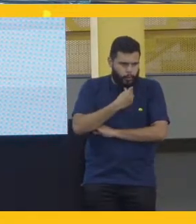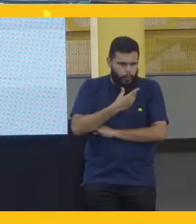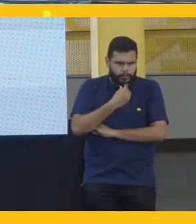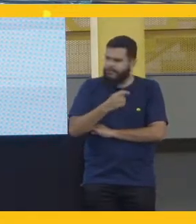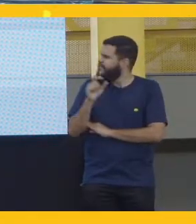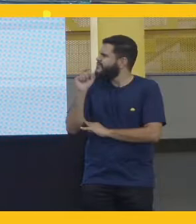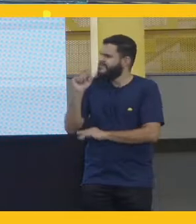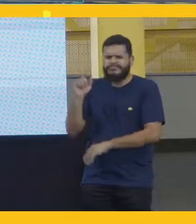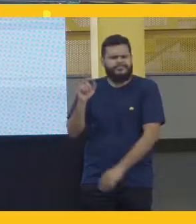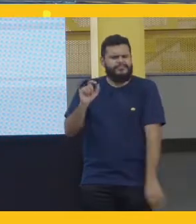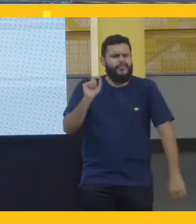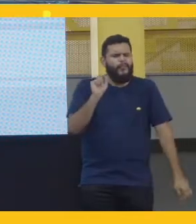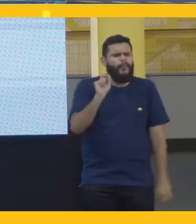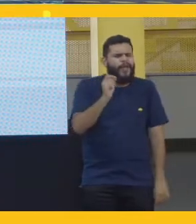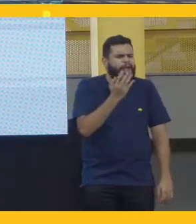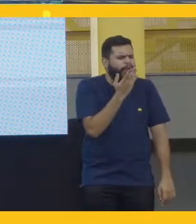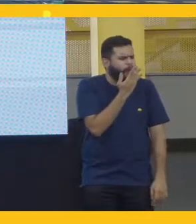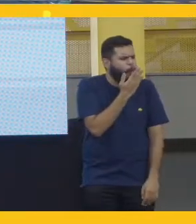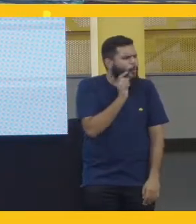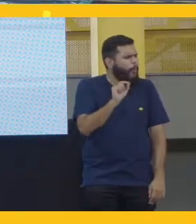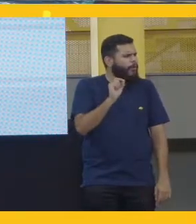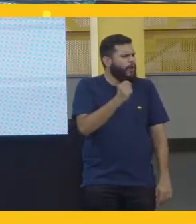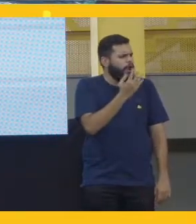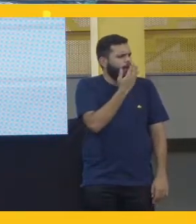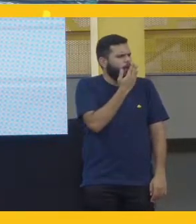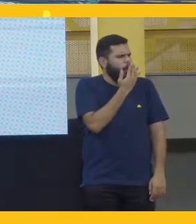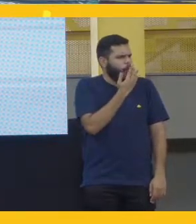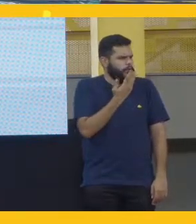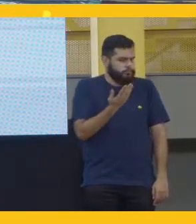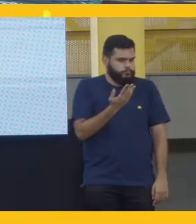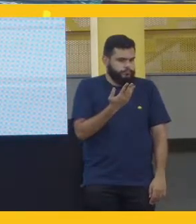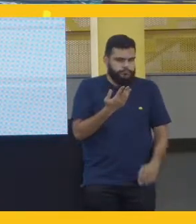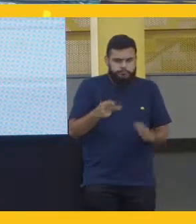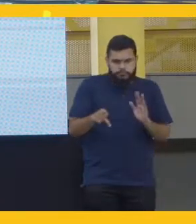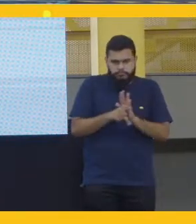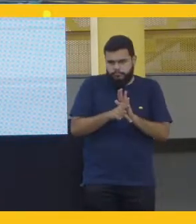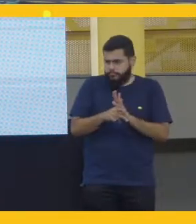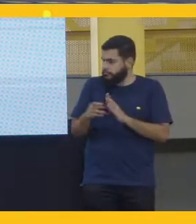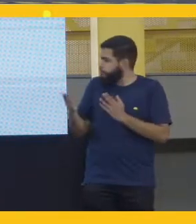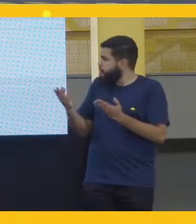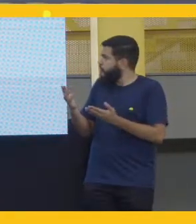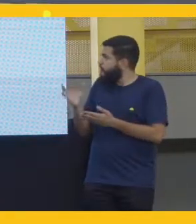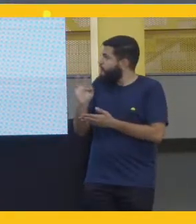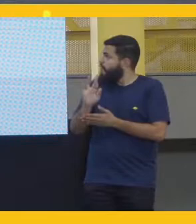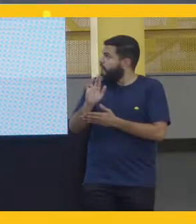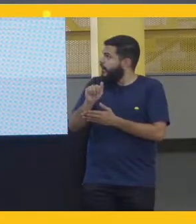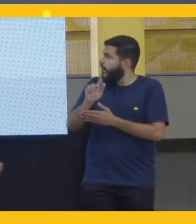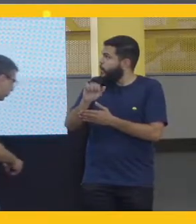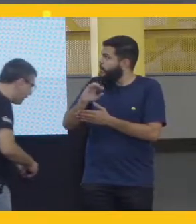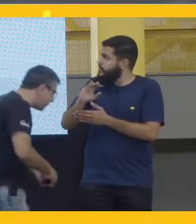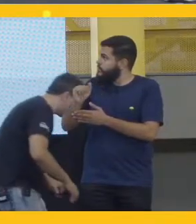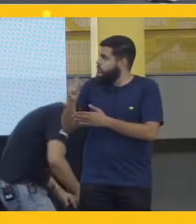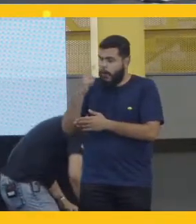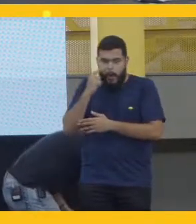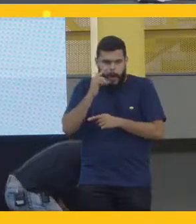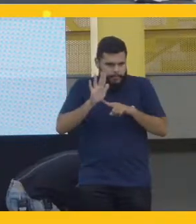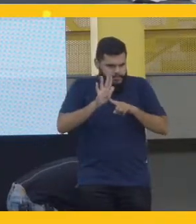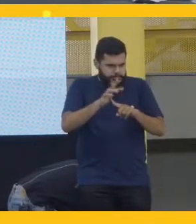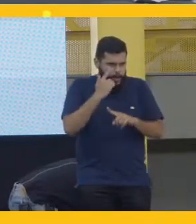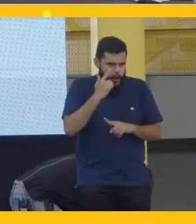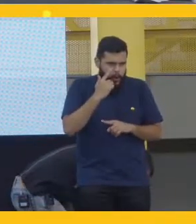cor? Muitos dizem que é a frequência. E para a gente ilustrar a ideia de frequência,